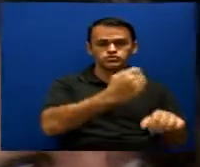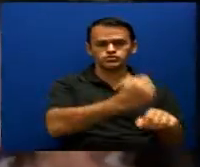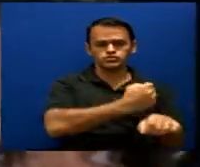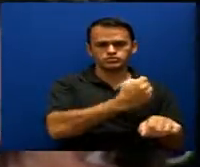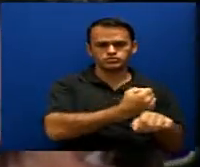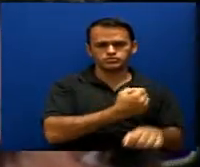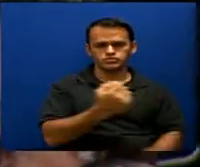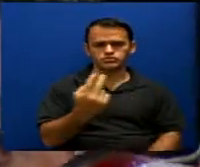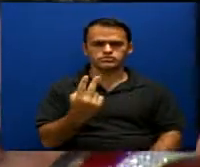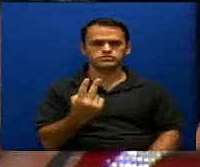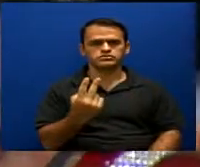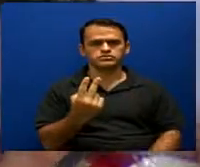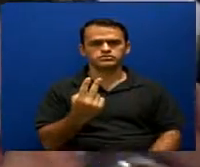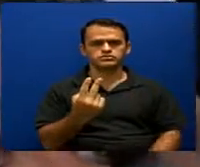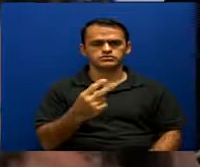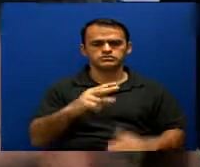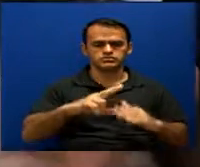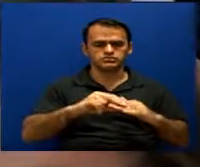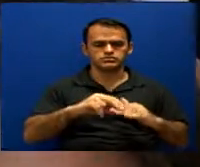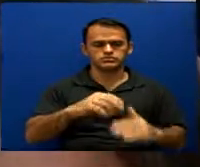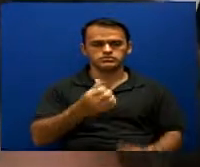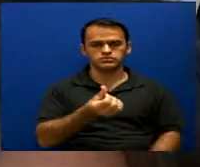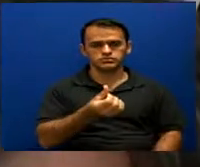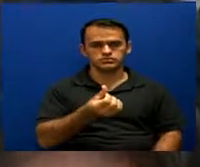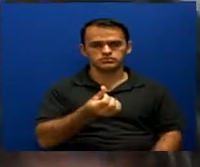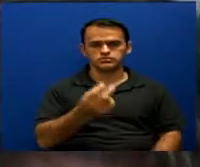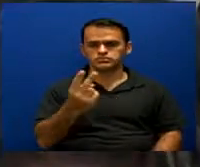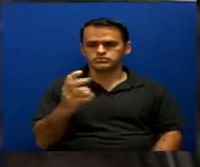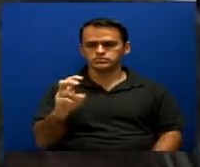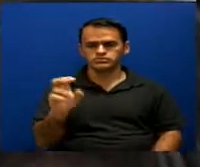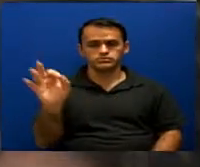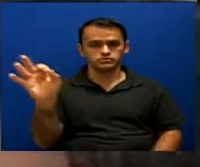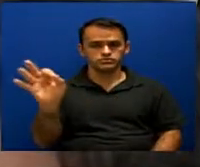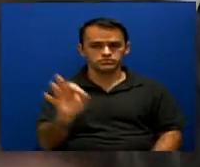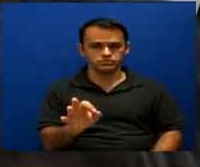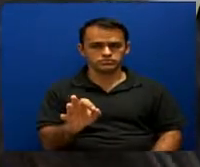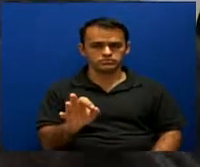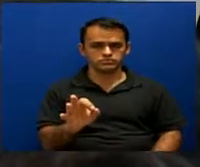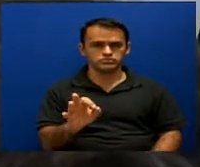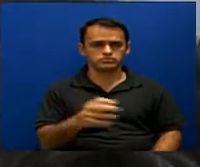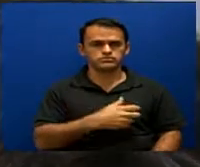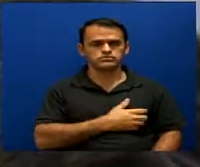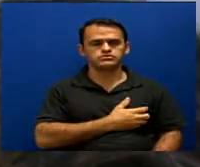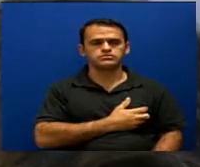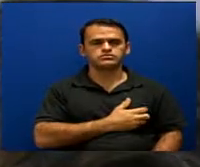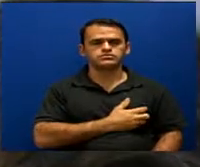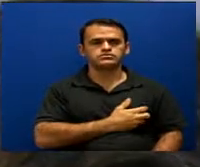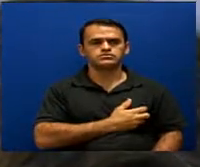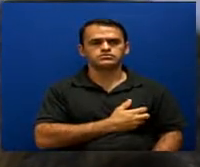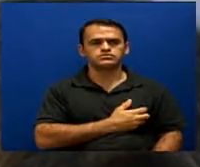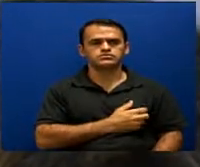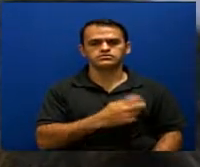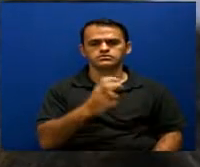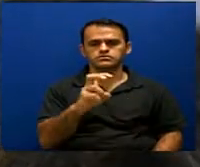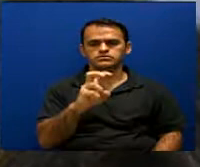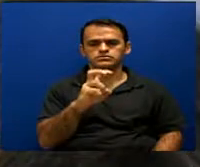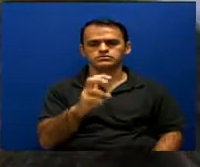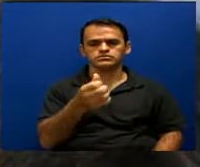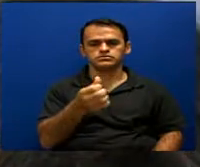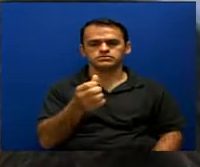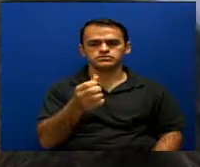feito 25%, ó, o anexo 6. Se ia ser feito 25% com. Cadê? 560